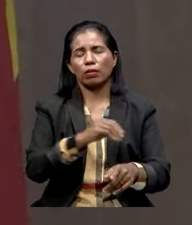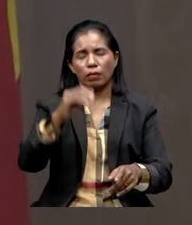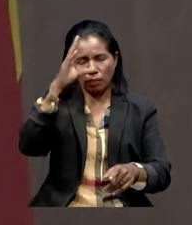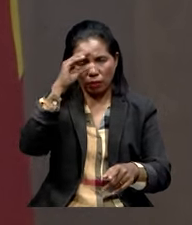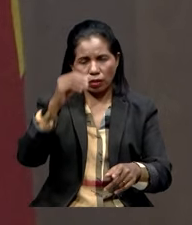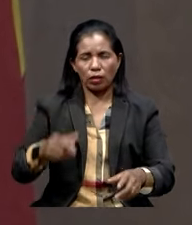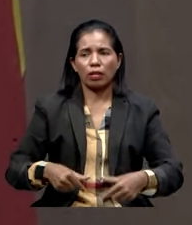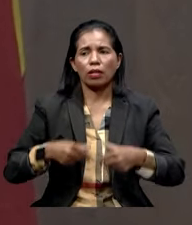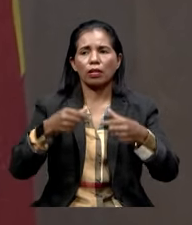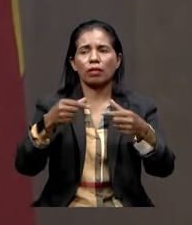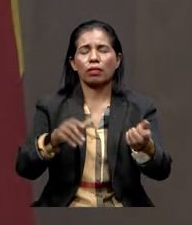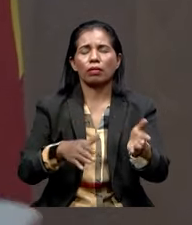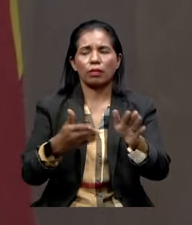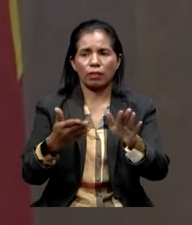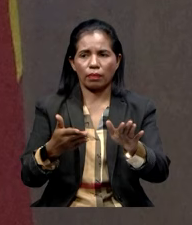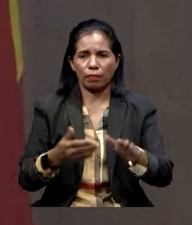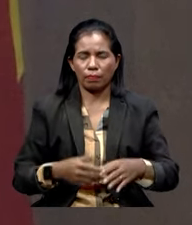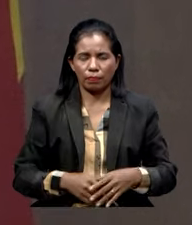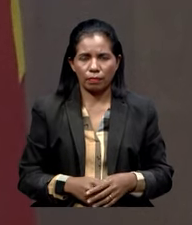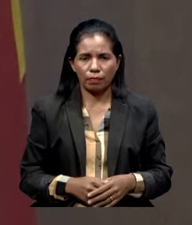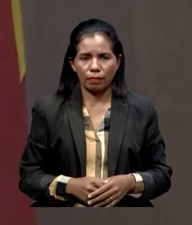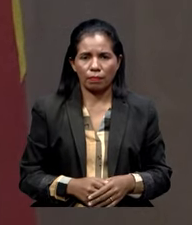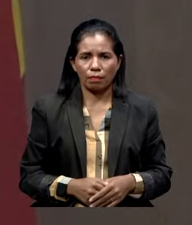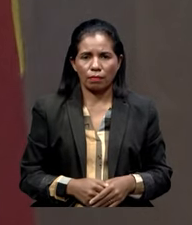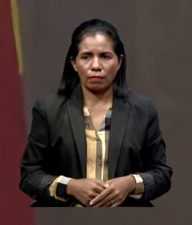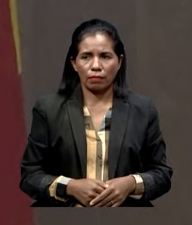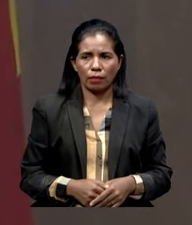integraram e que nela se empenharam.